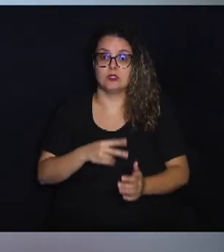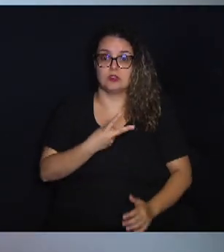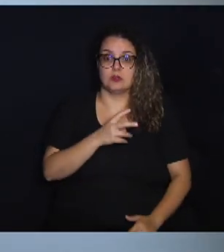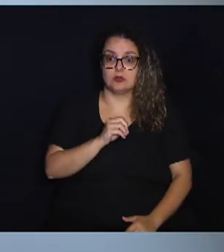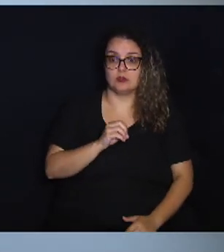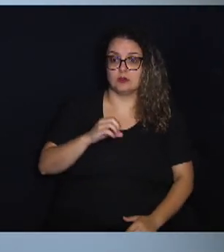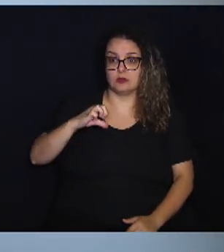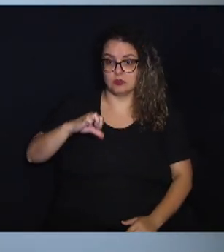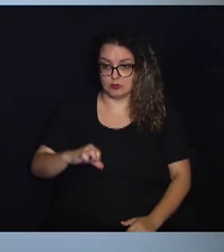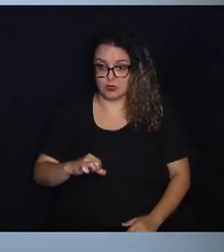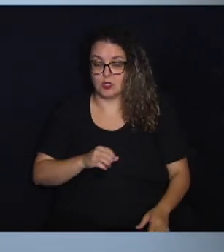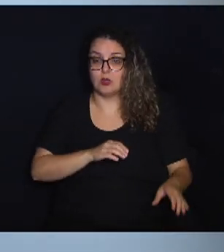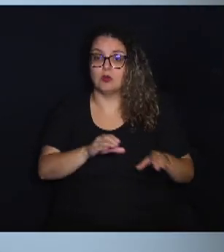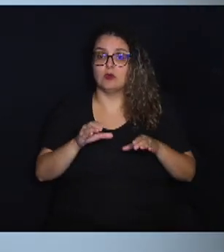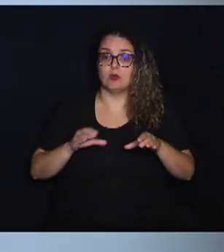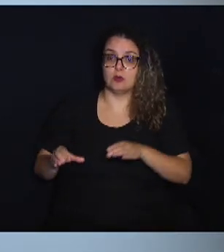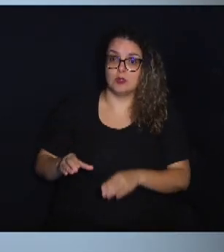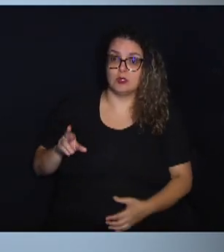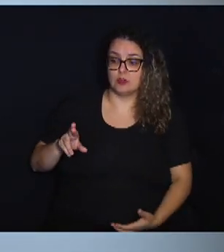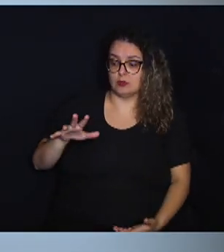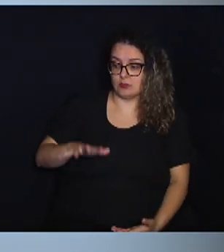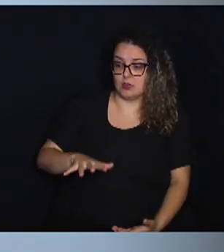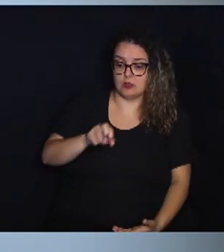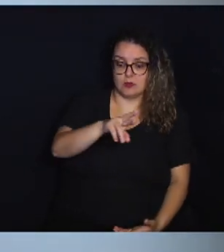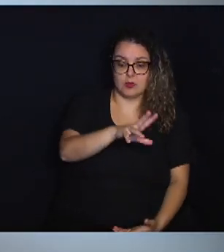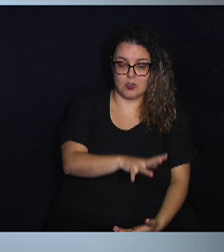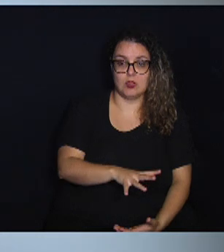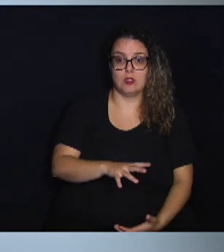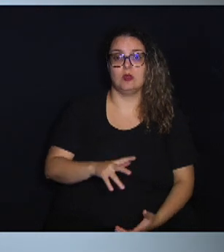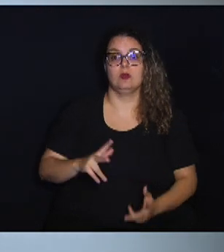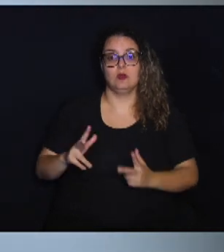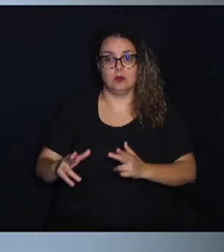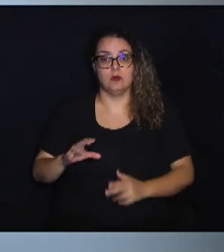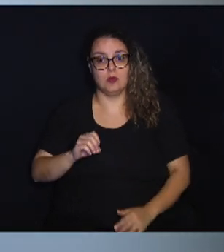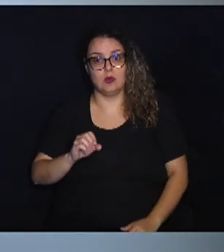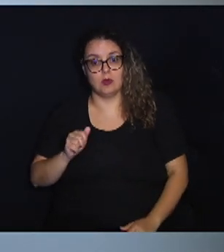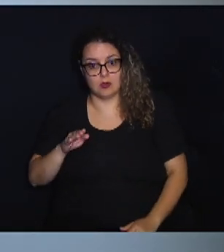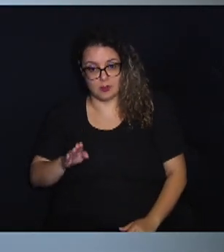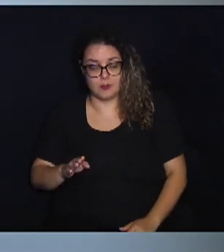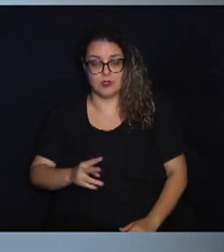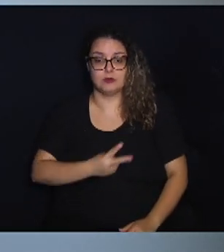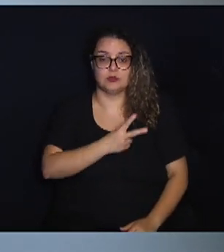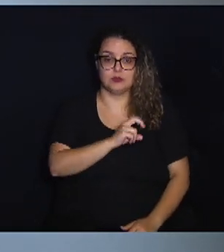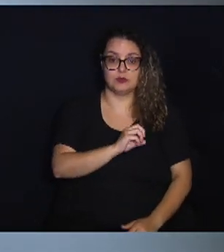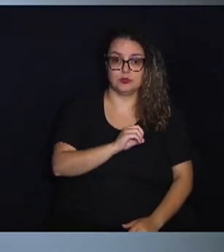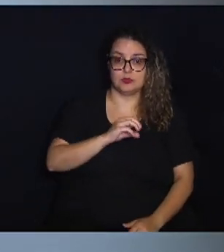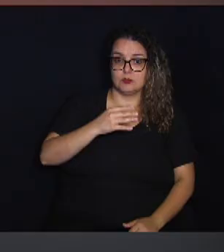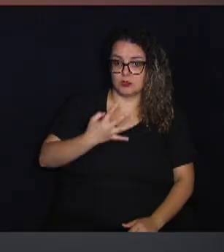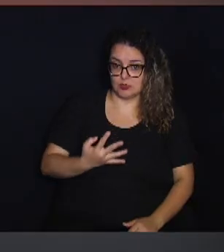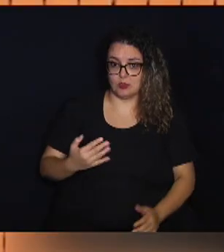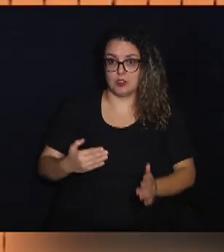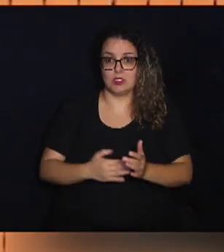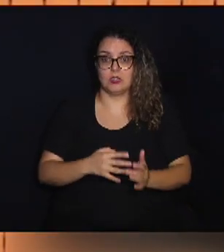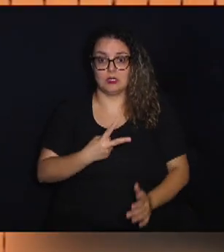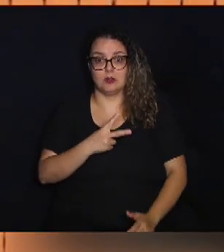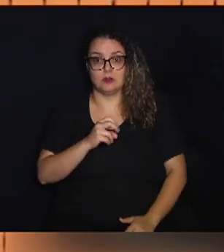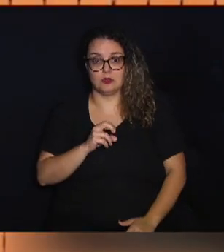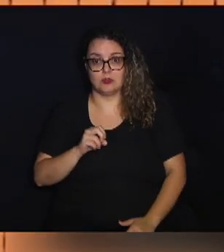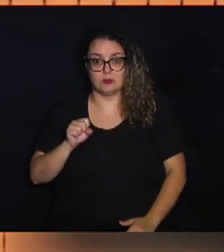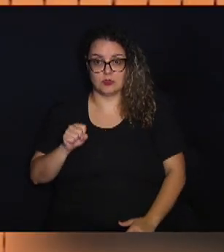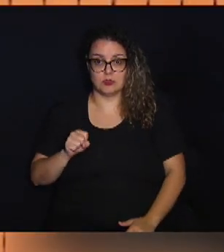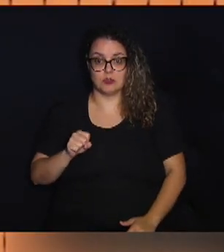tendo sido coordenador regional do exame da mesma instituição no período de 2004 a 2008.